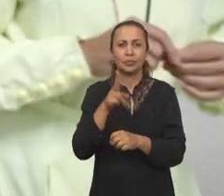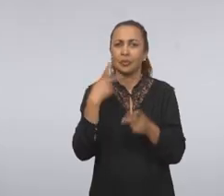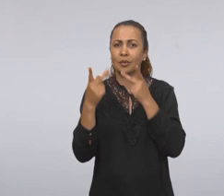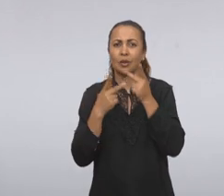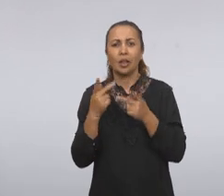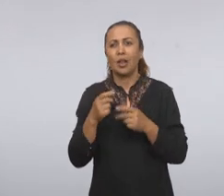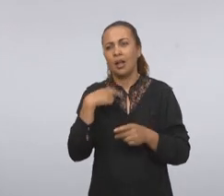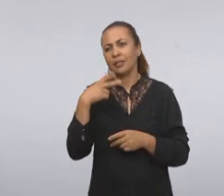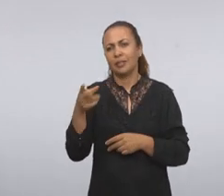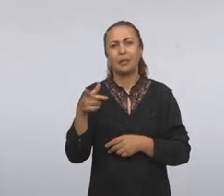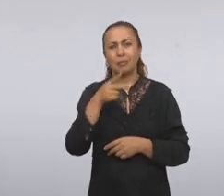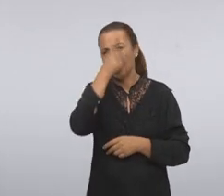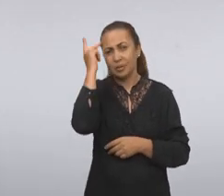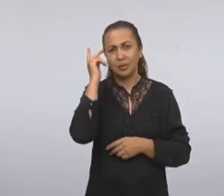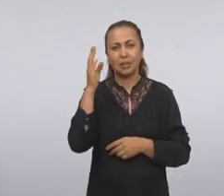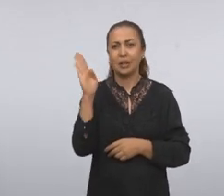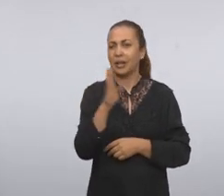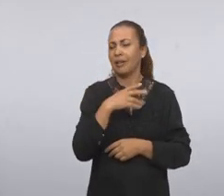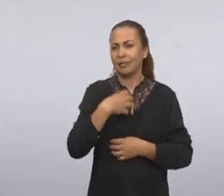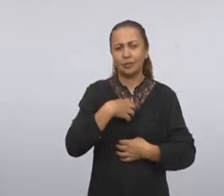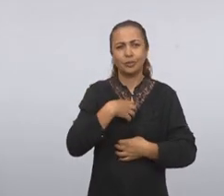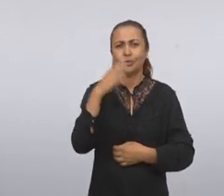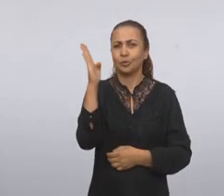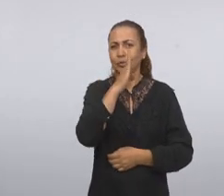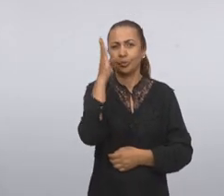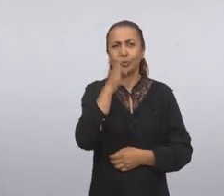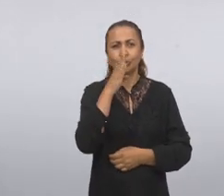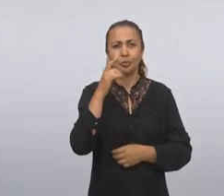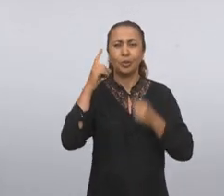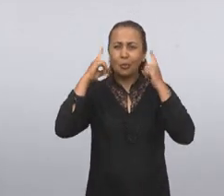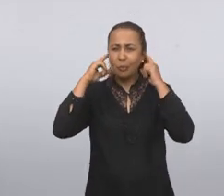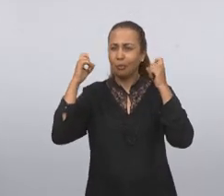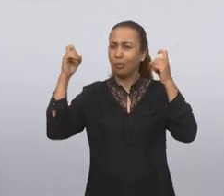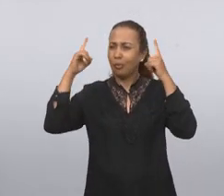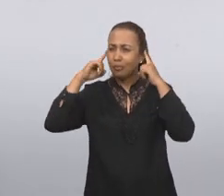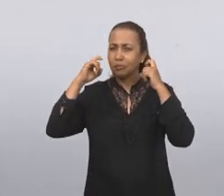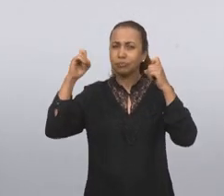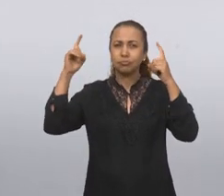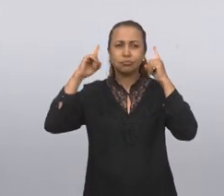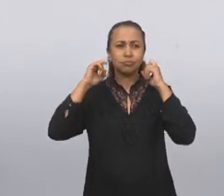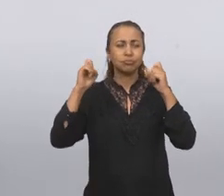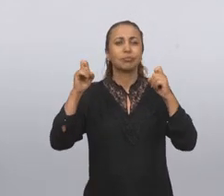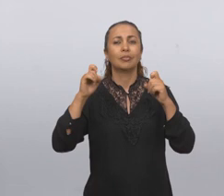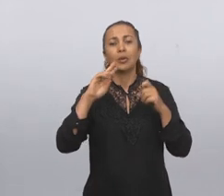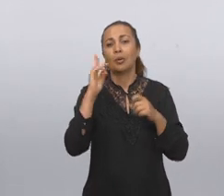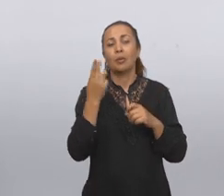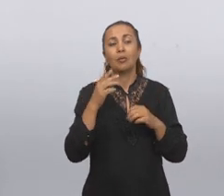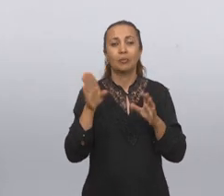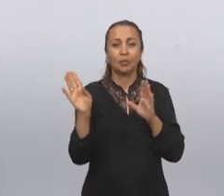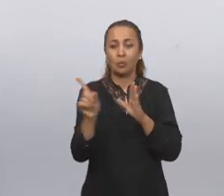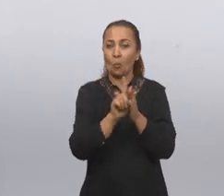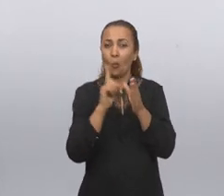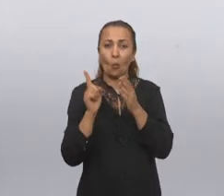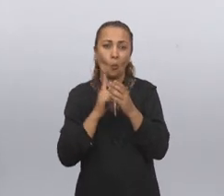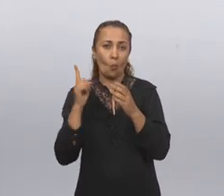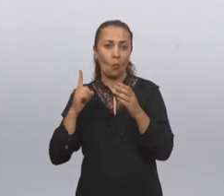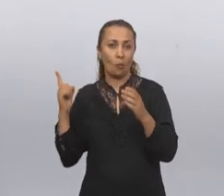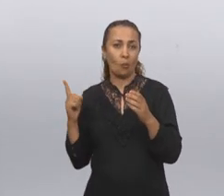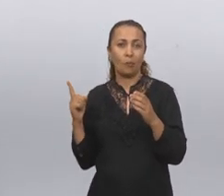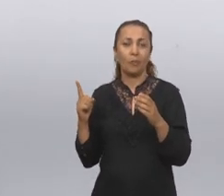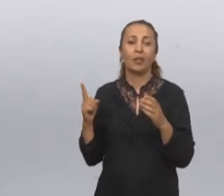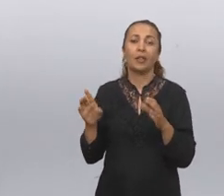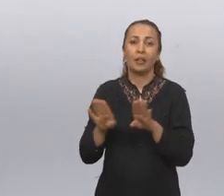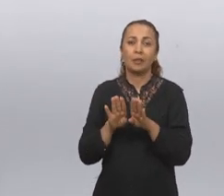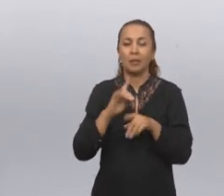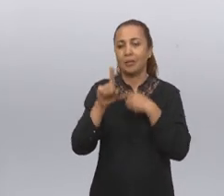sempre comentaram comigo aí eu tenho alguém na família que está sentindo tontura que sentia um zumbido é um durante o próprio isolamento social ou